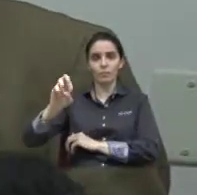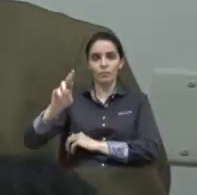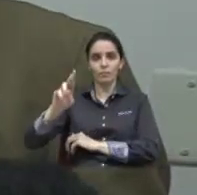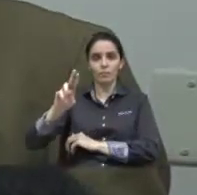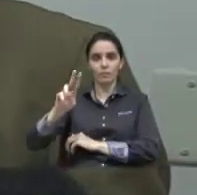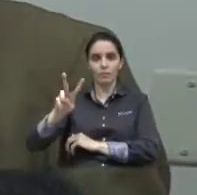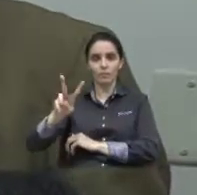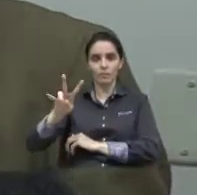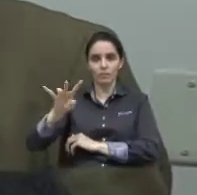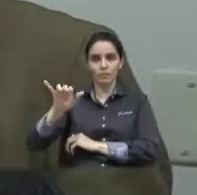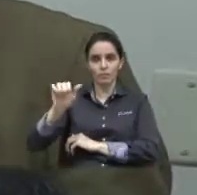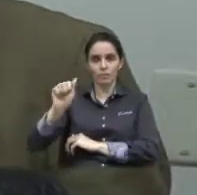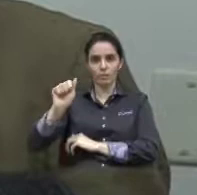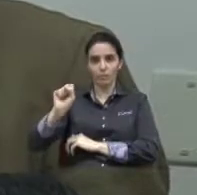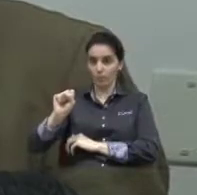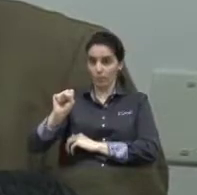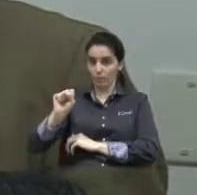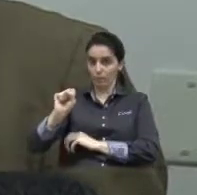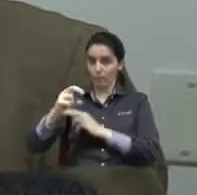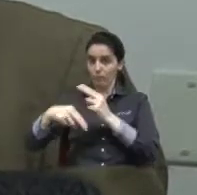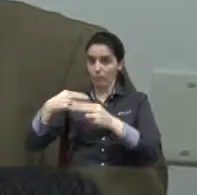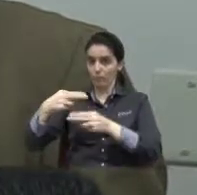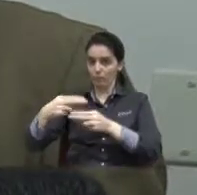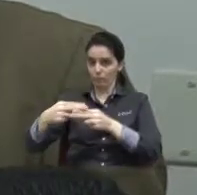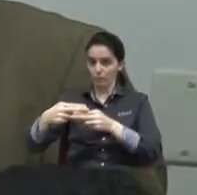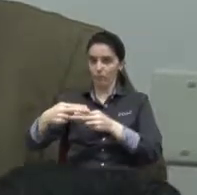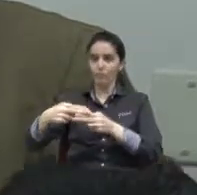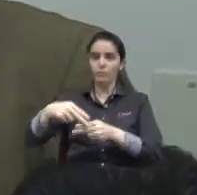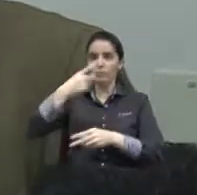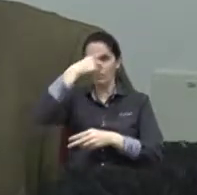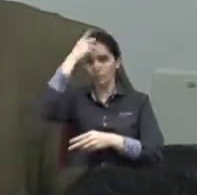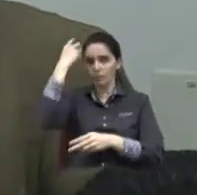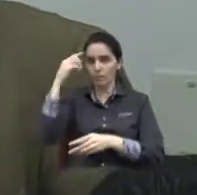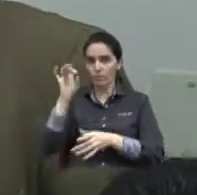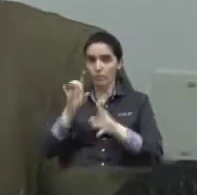solicitando ao Executivo para que possa